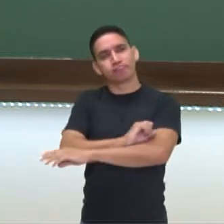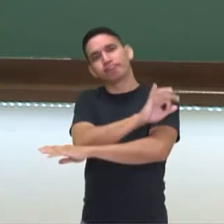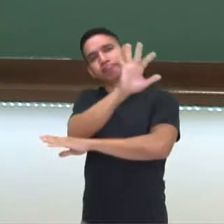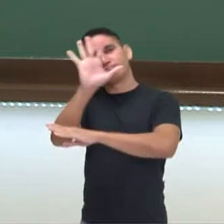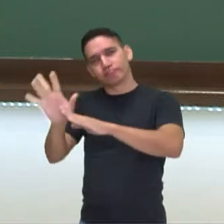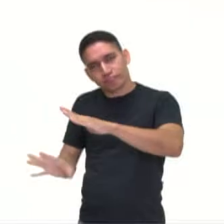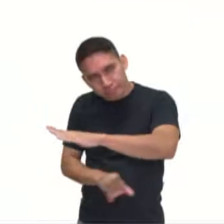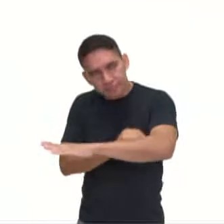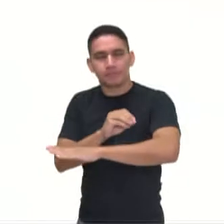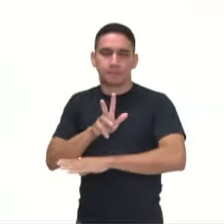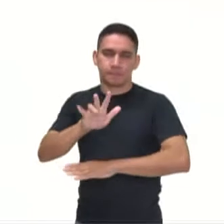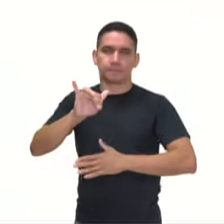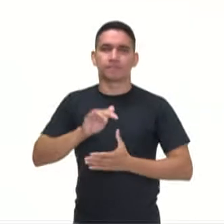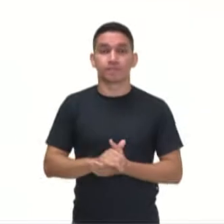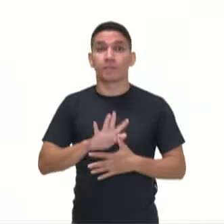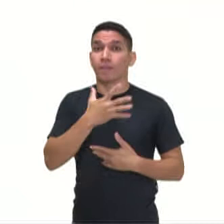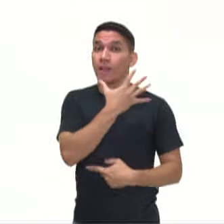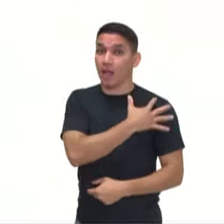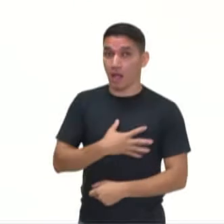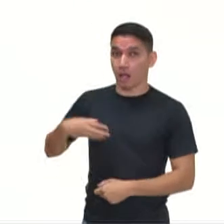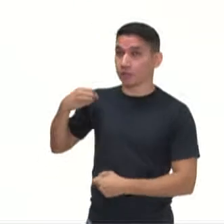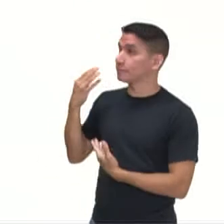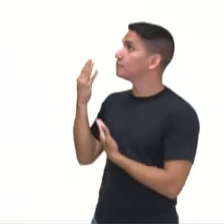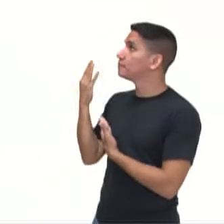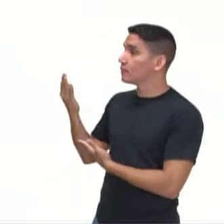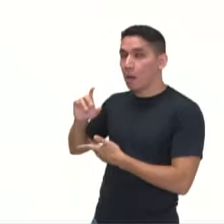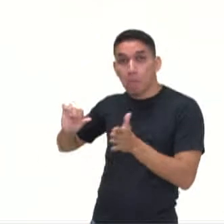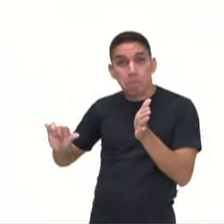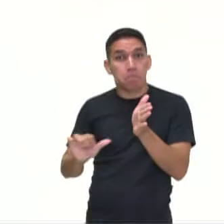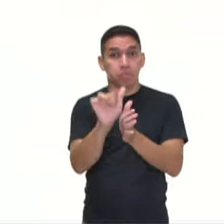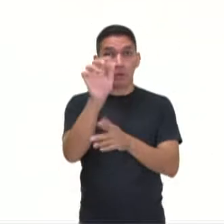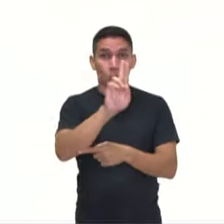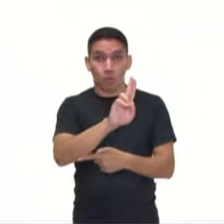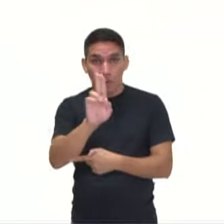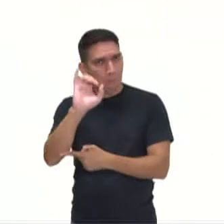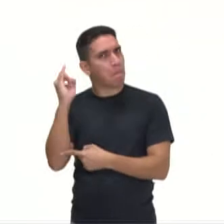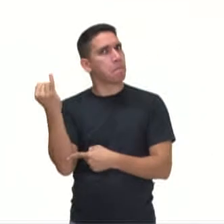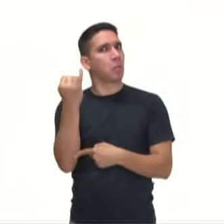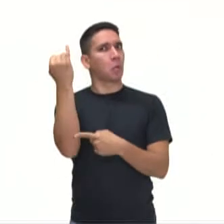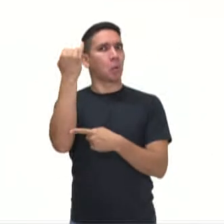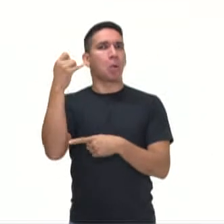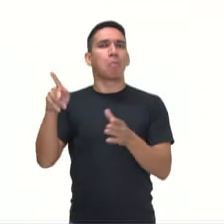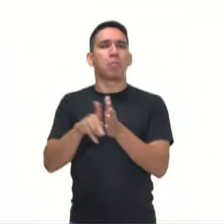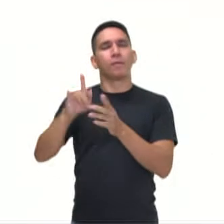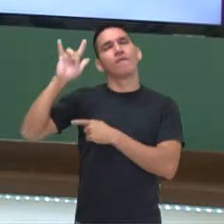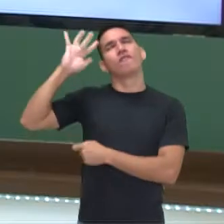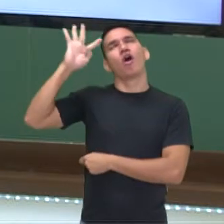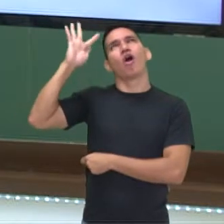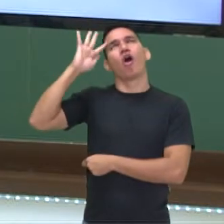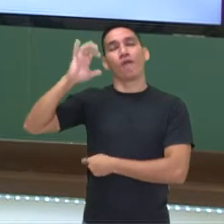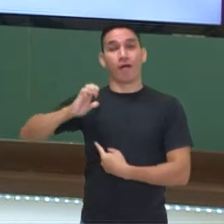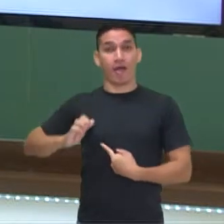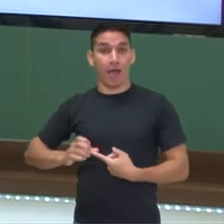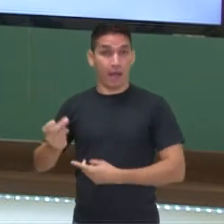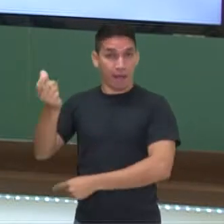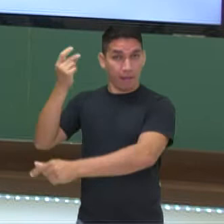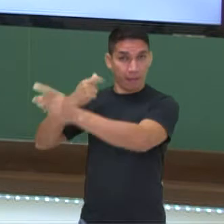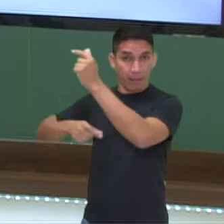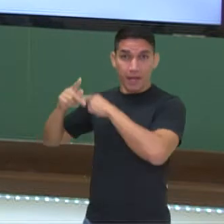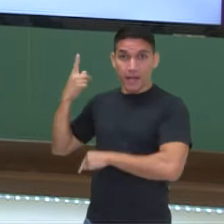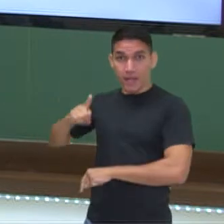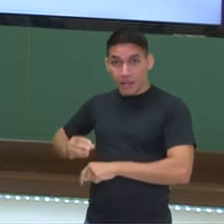para vocês, Sócrates, o primeiro nome importante da filosofia da ética antiga. Então é Sócrates que traz